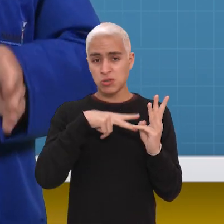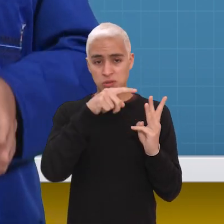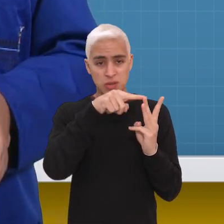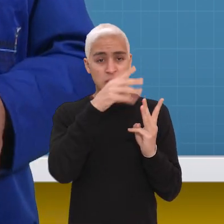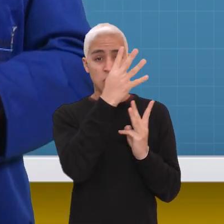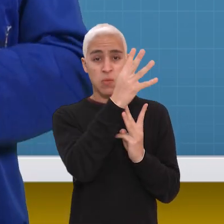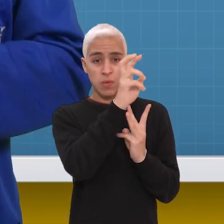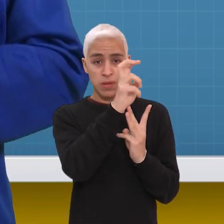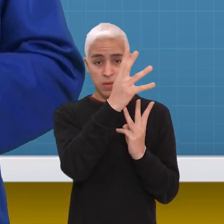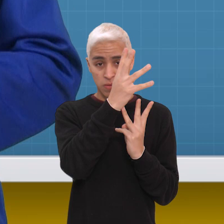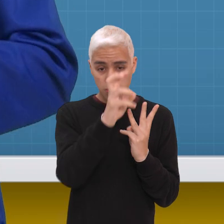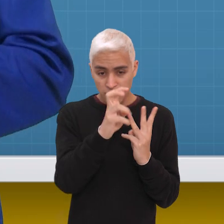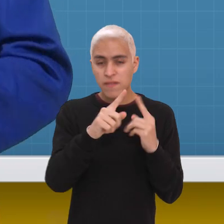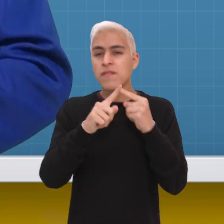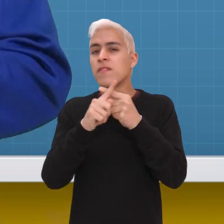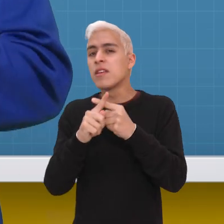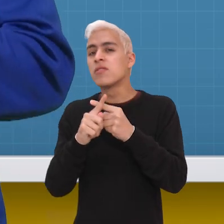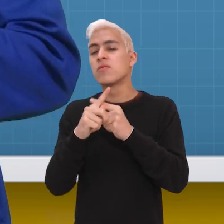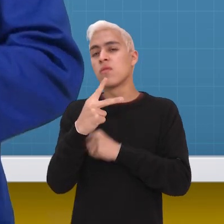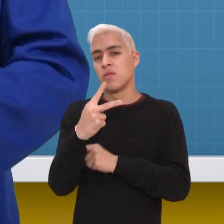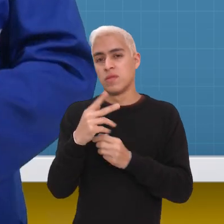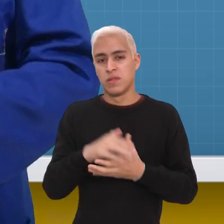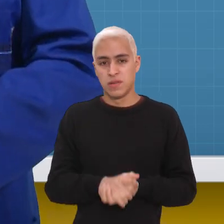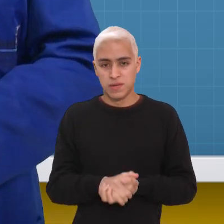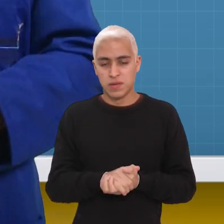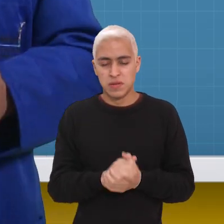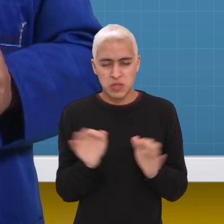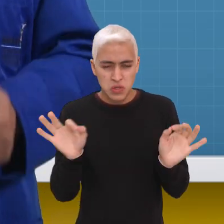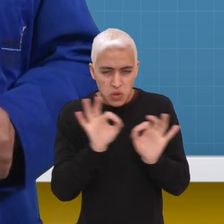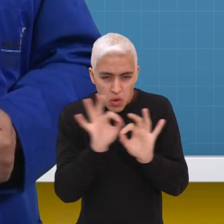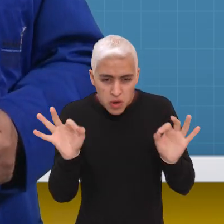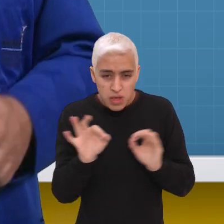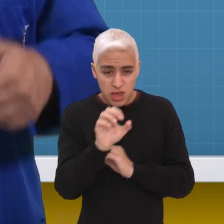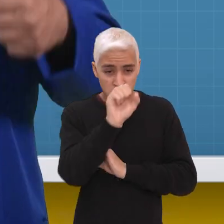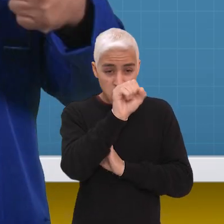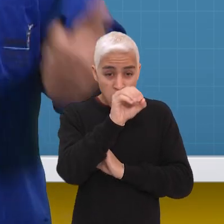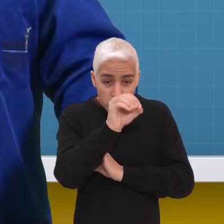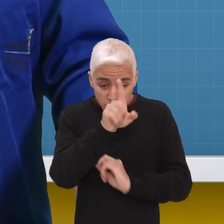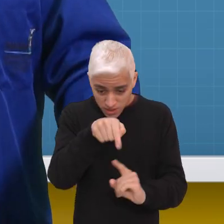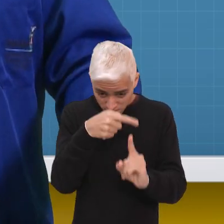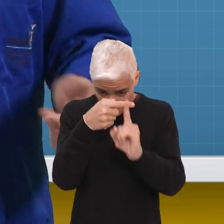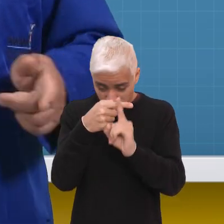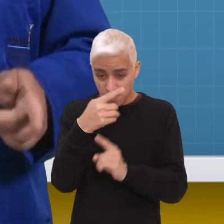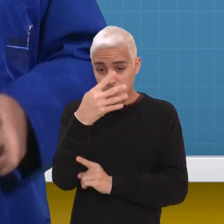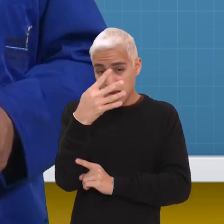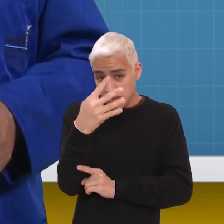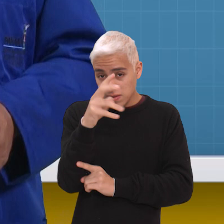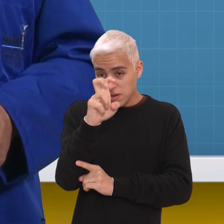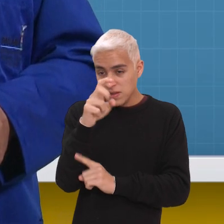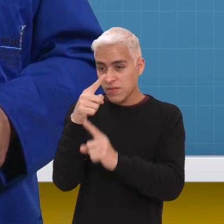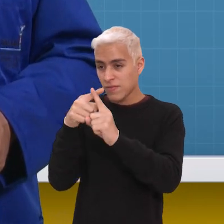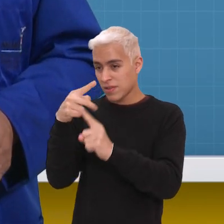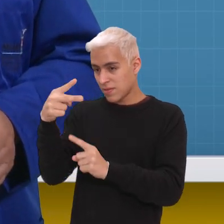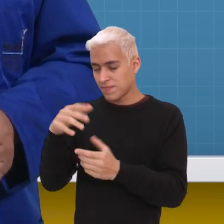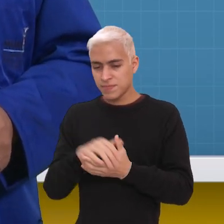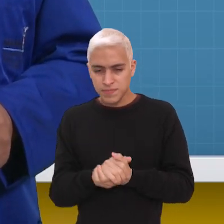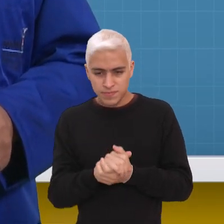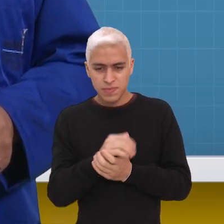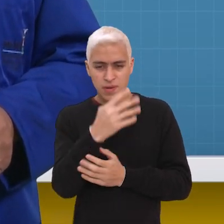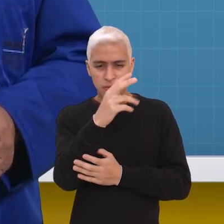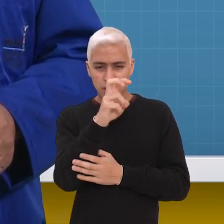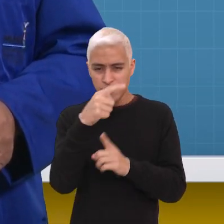seria mais 45 vezes 2. Ótimo, então é 80 mais 45 vezes